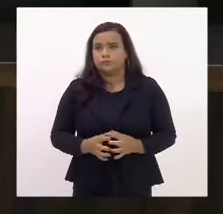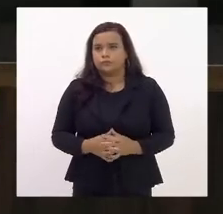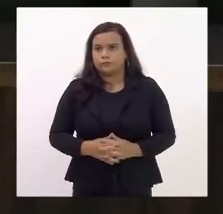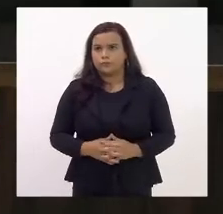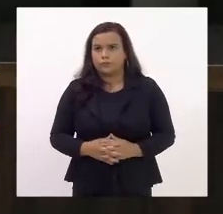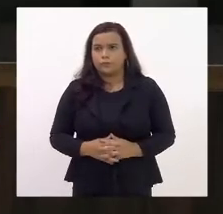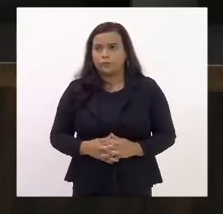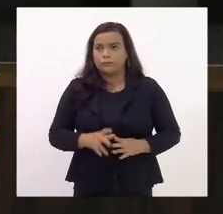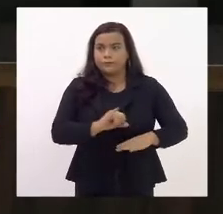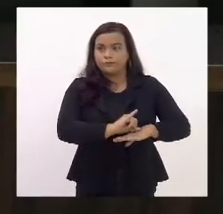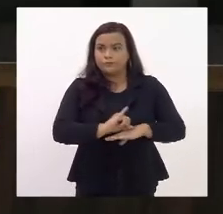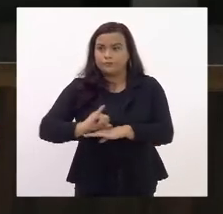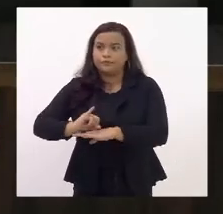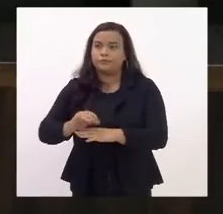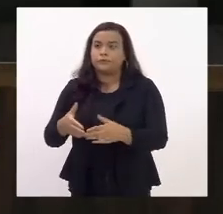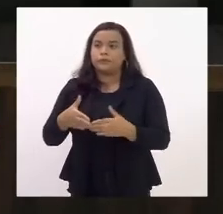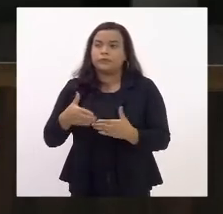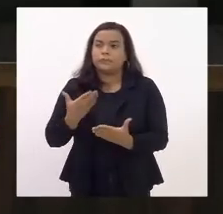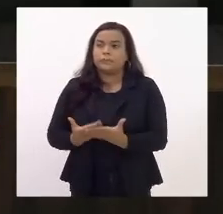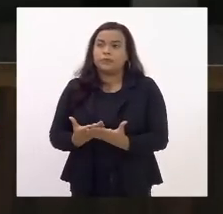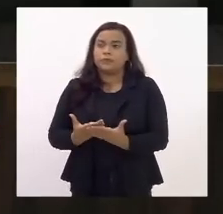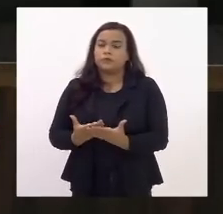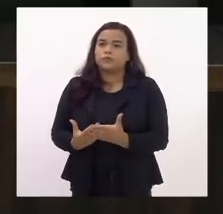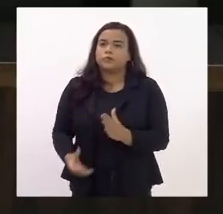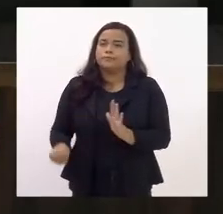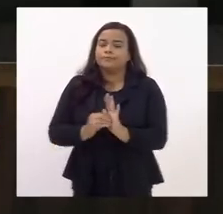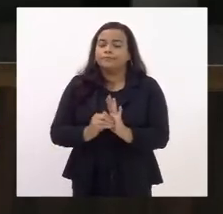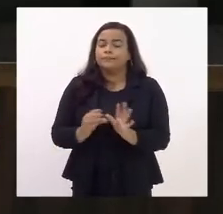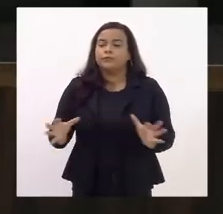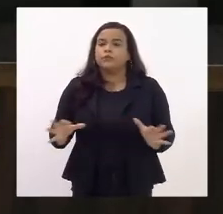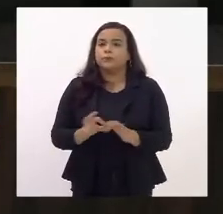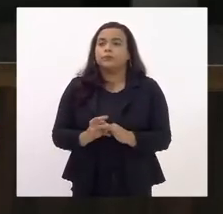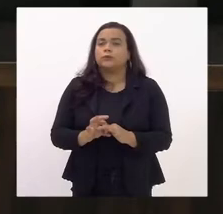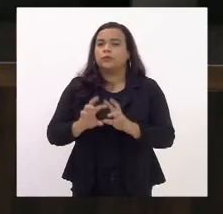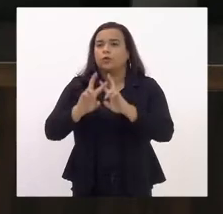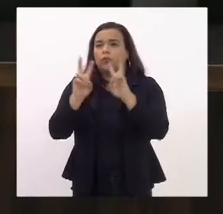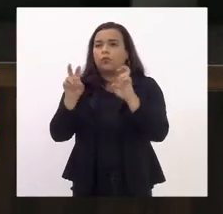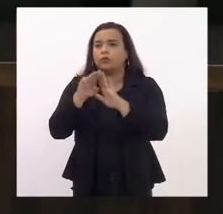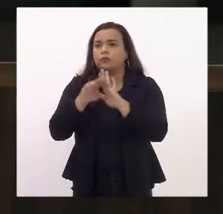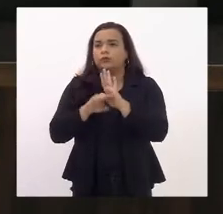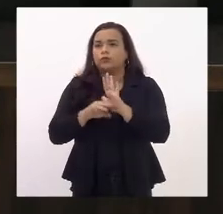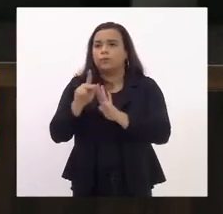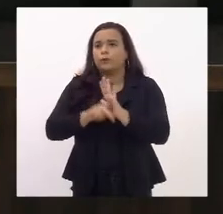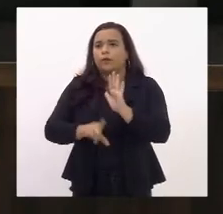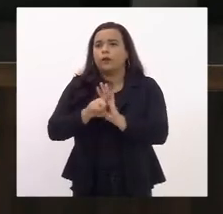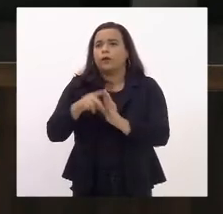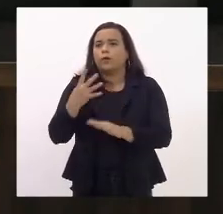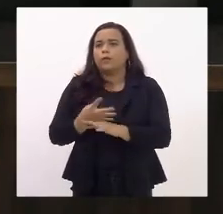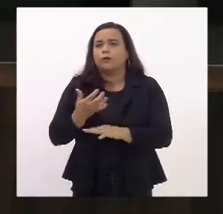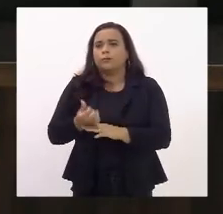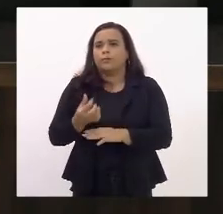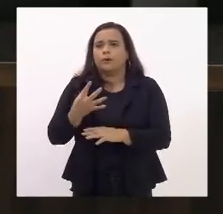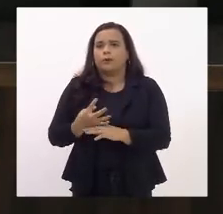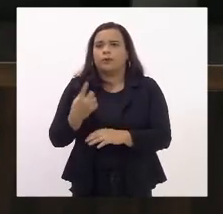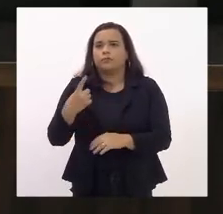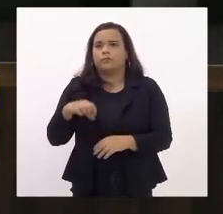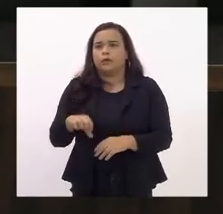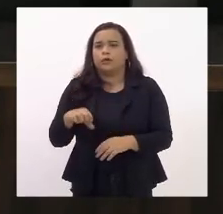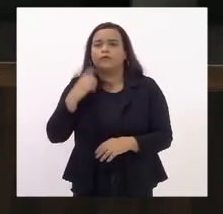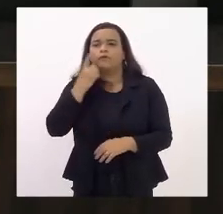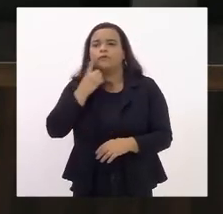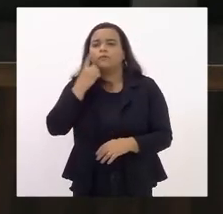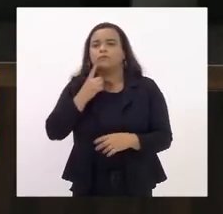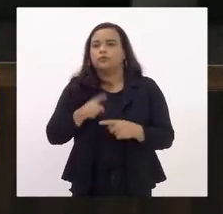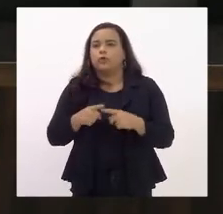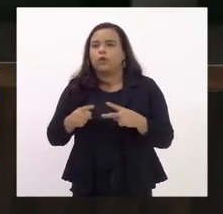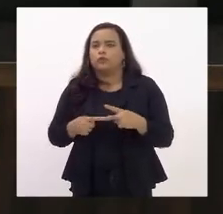Há sobre a mesa requerimento, requer a inclusão na ordem do dia projeto de lei 464.19, deputada, dois